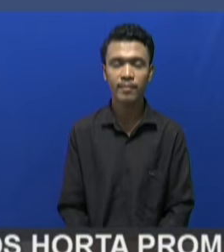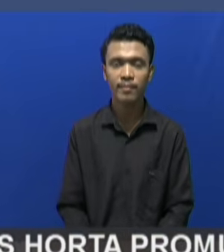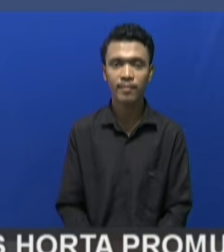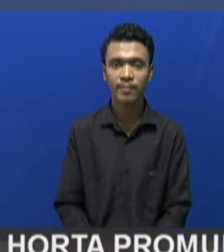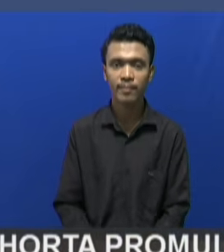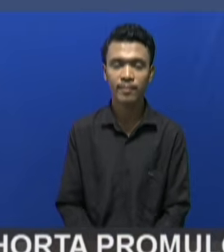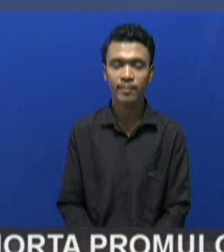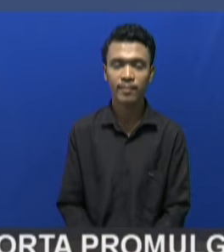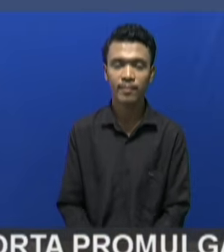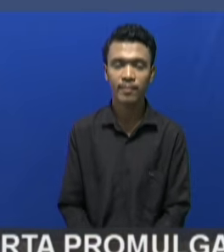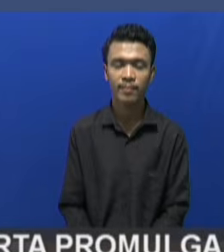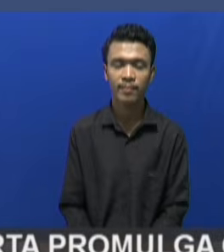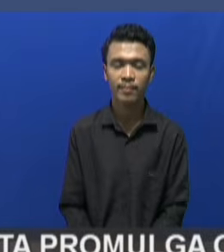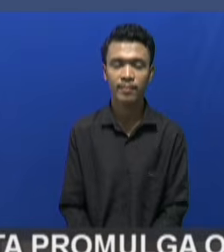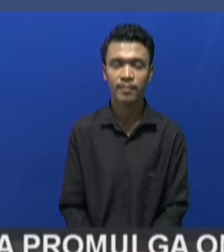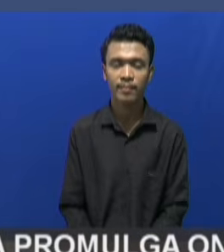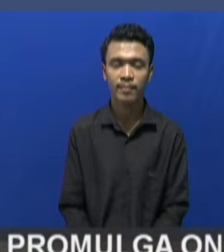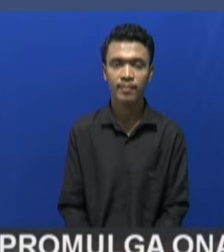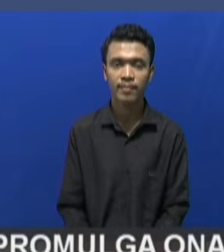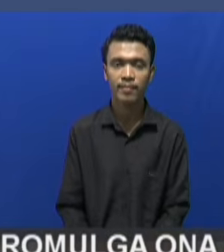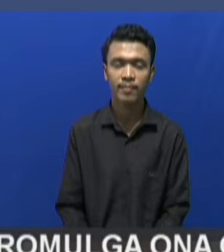Citareno. Belum Aliança, alo favor.